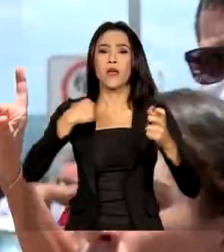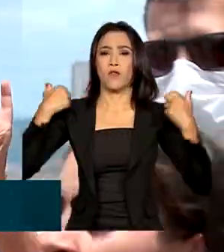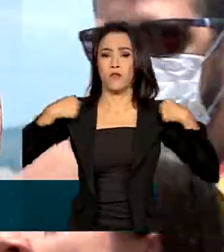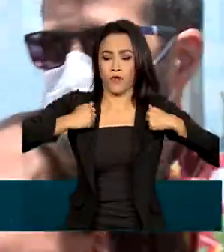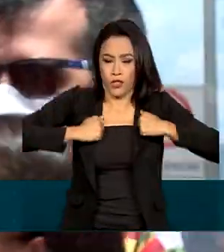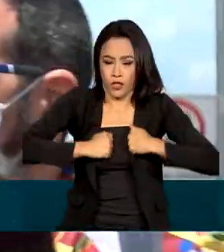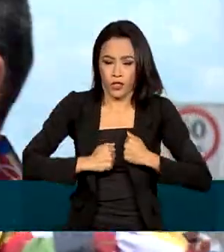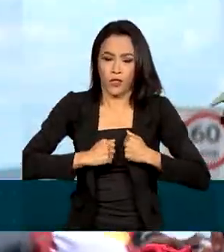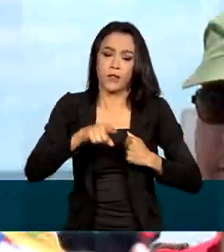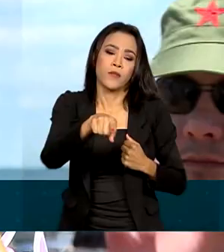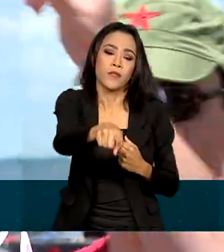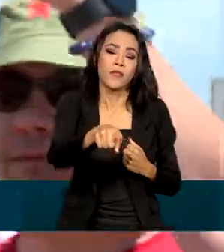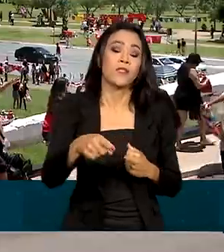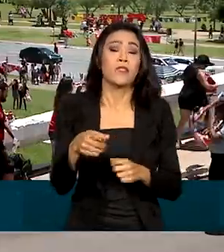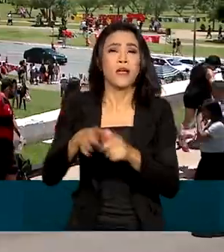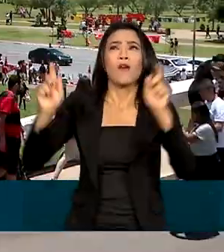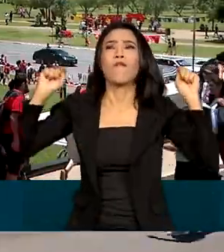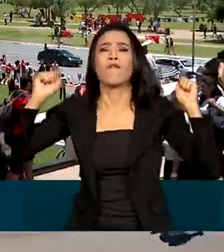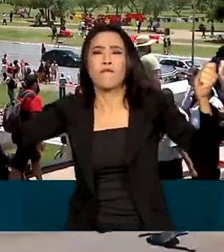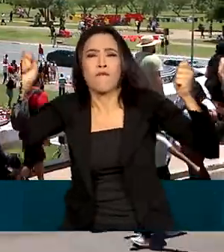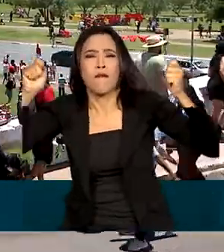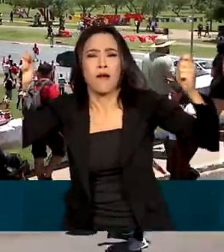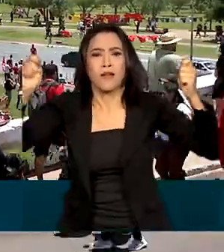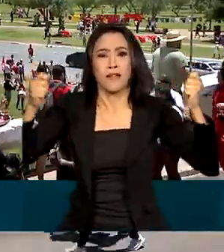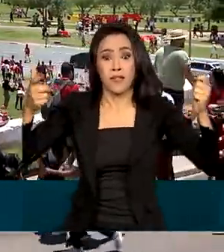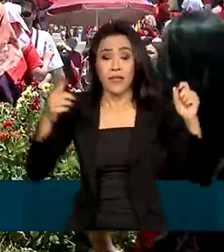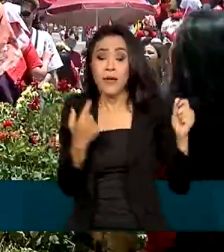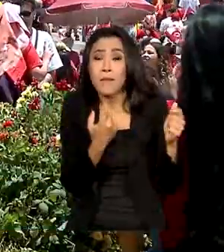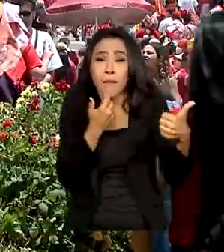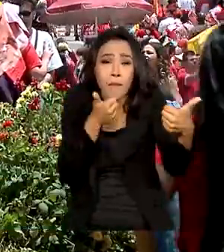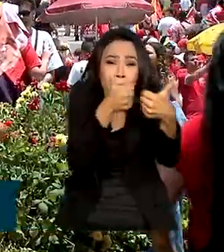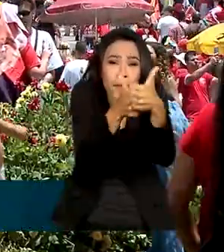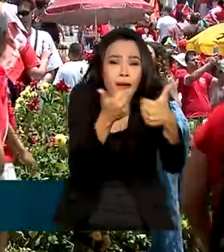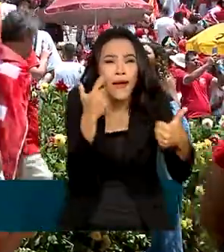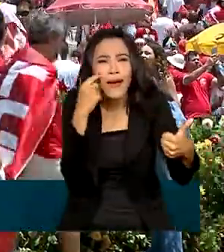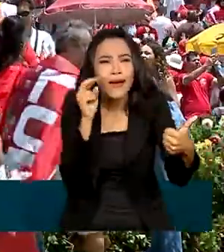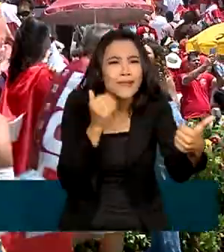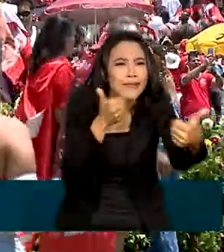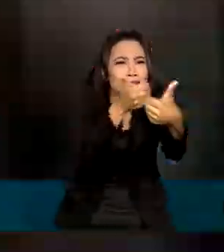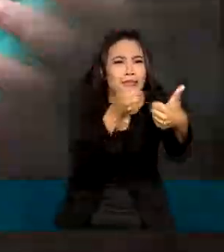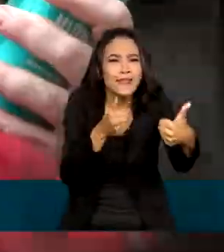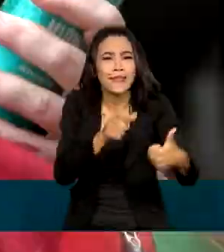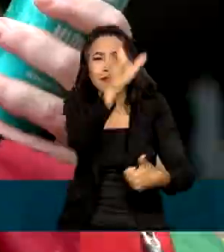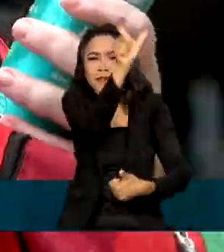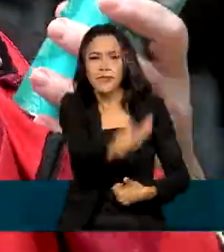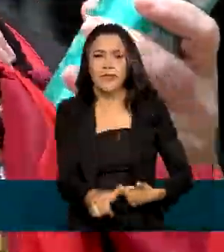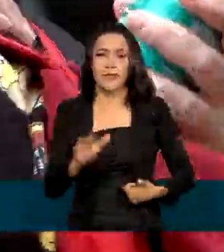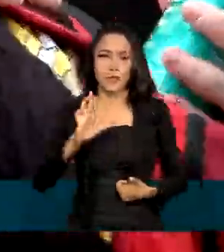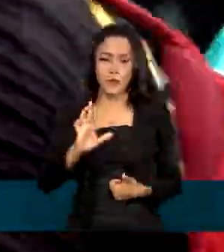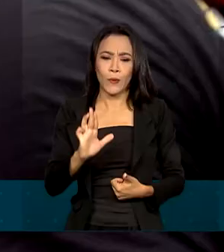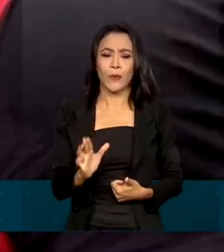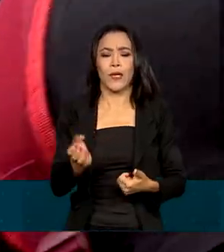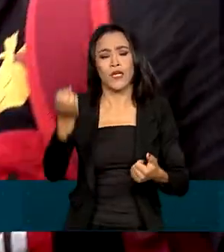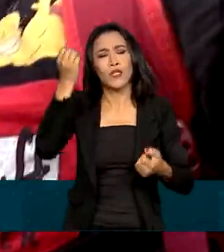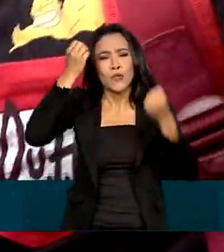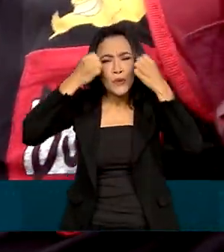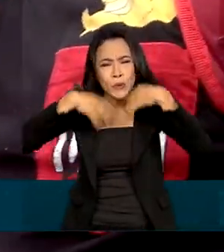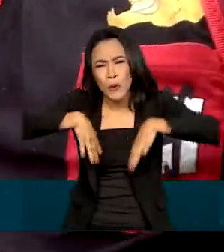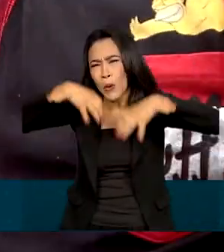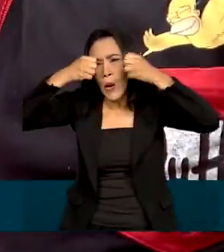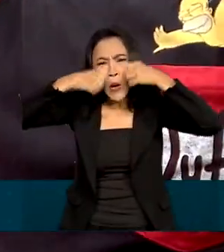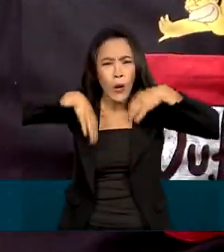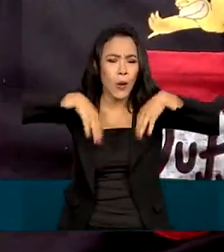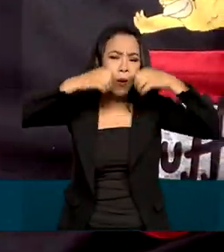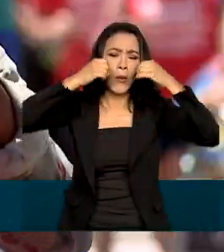com faixas e aparatos e a tentativa de chegar o mais próximo possível de Lula. Risos e choros, reações